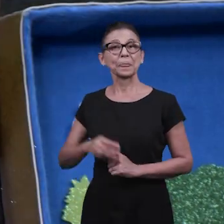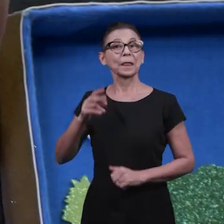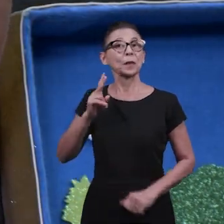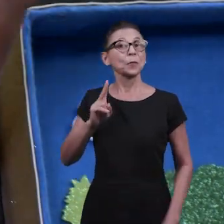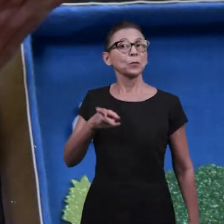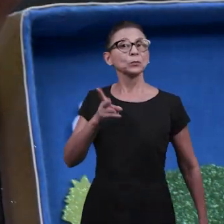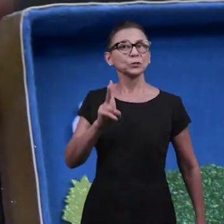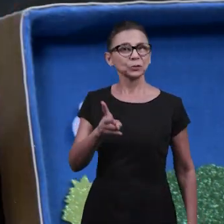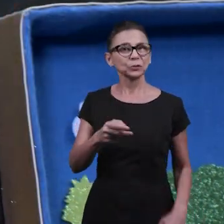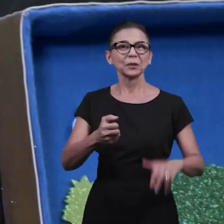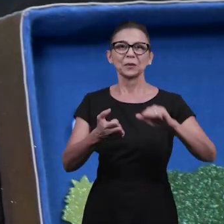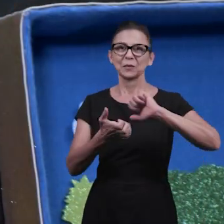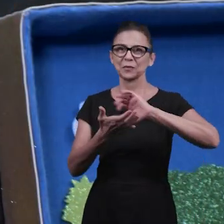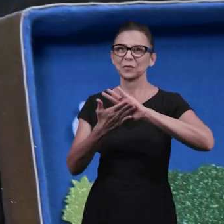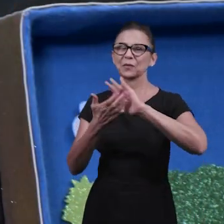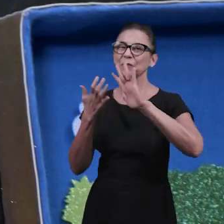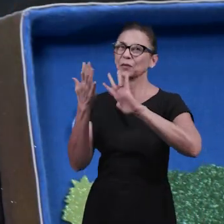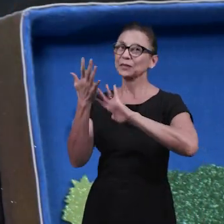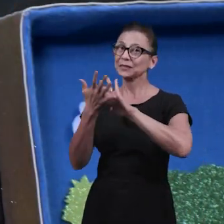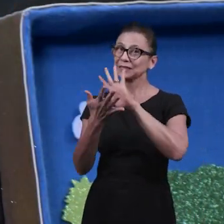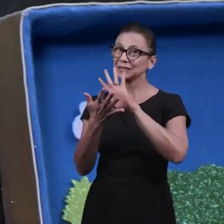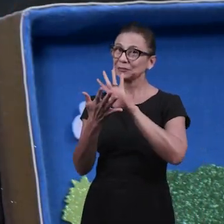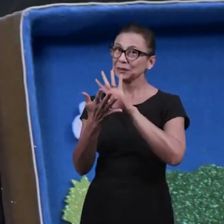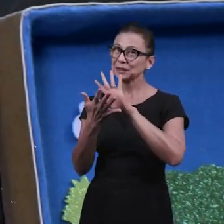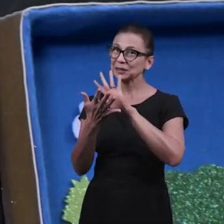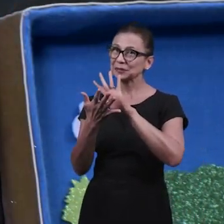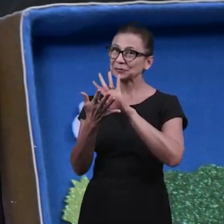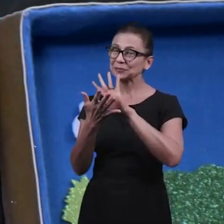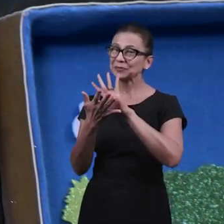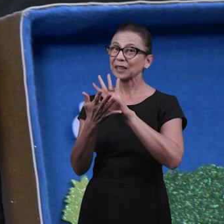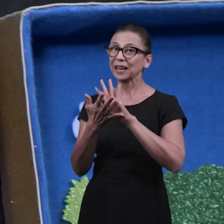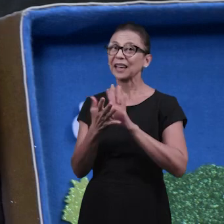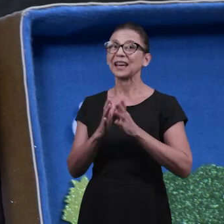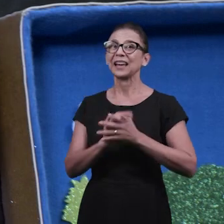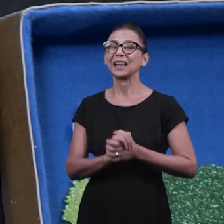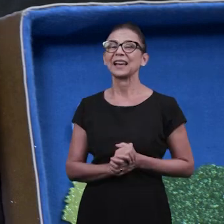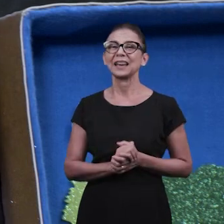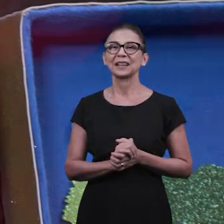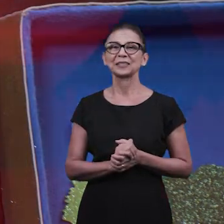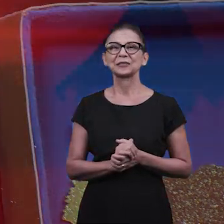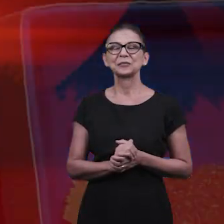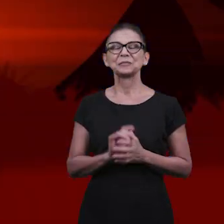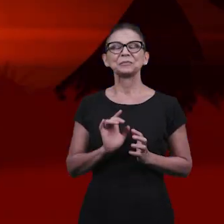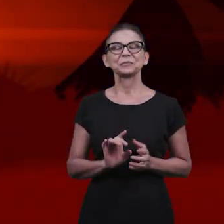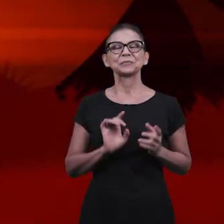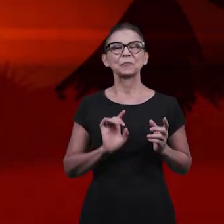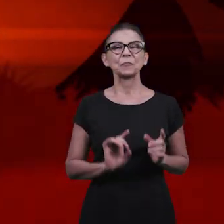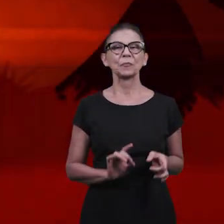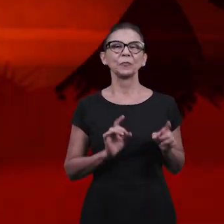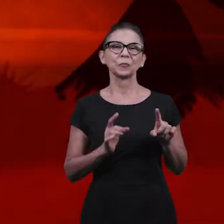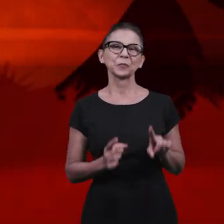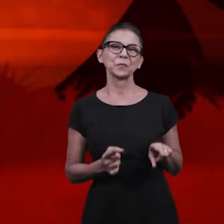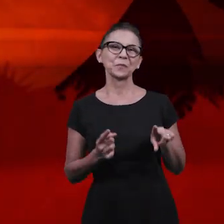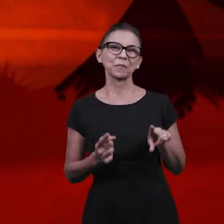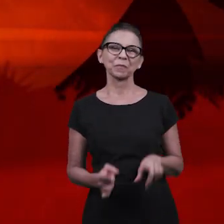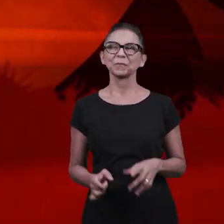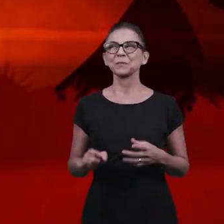Vamos continuar louvando a Deus com o hino O Dia do Senhor Virá.